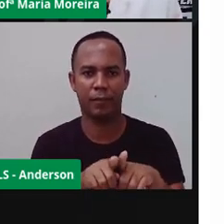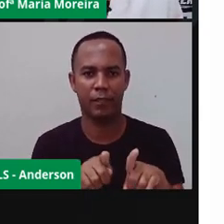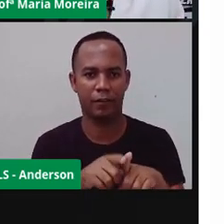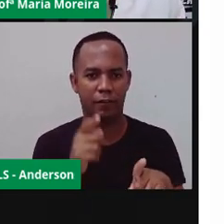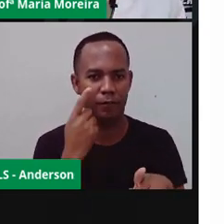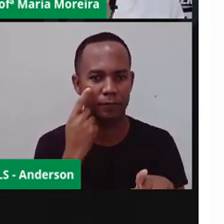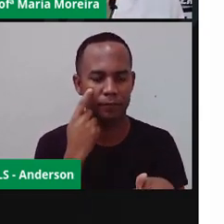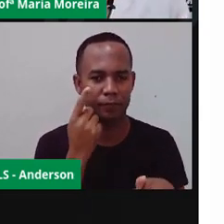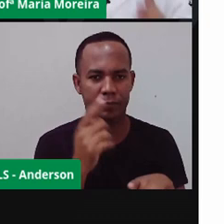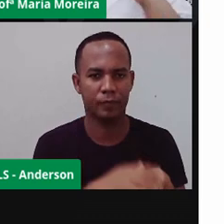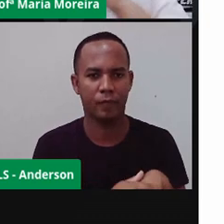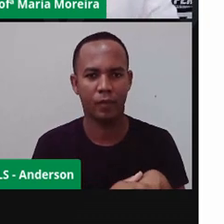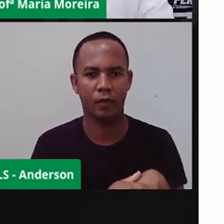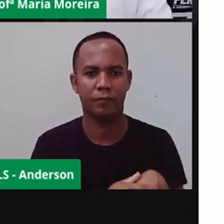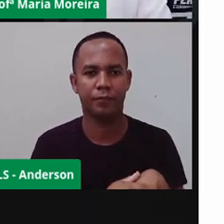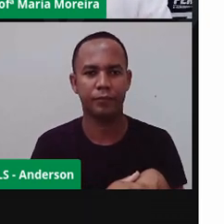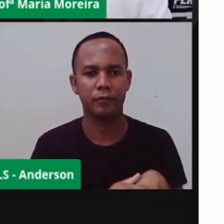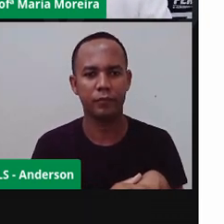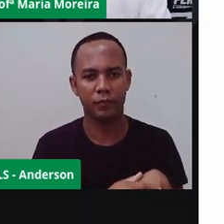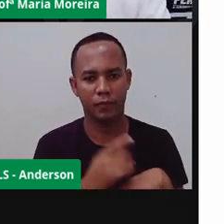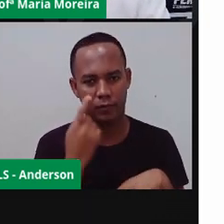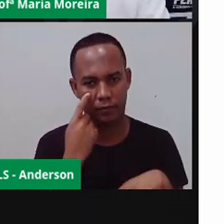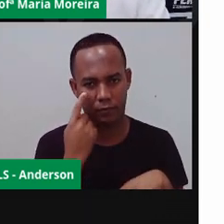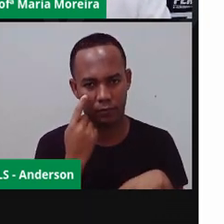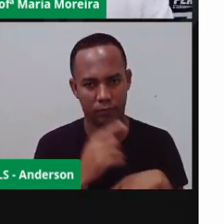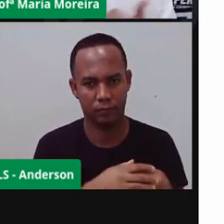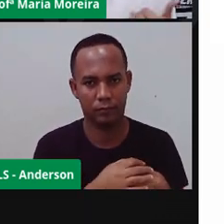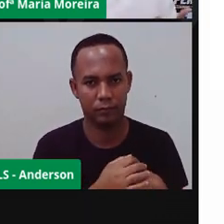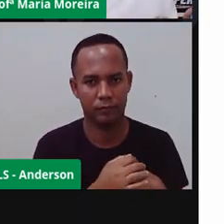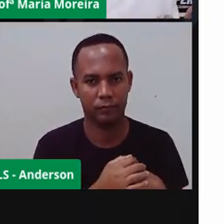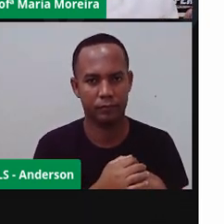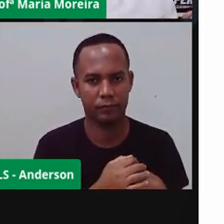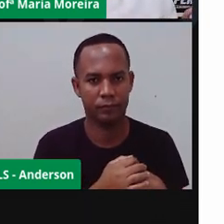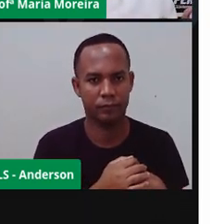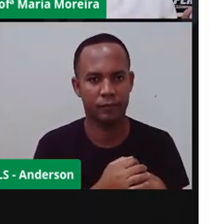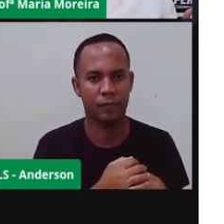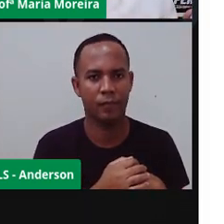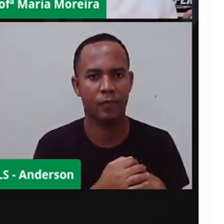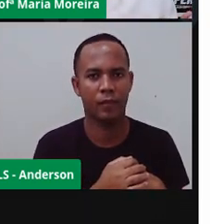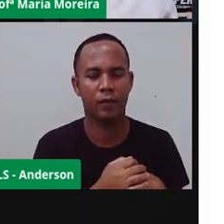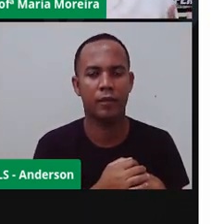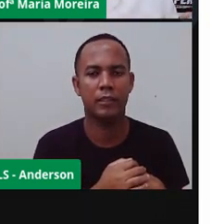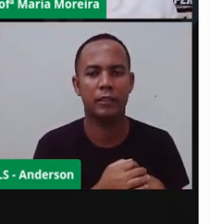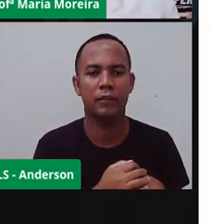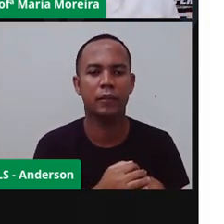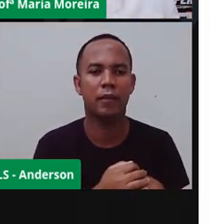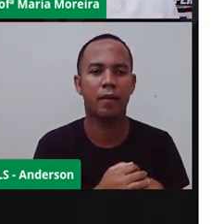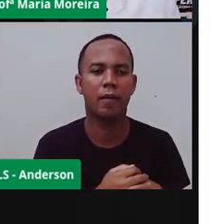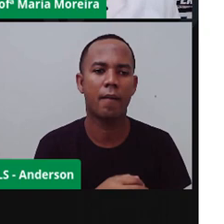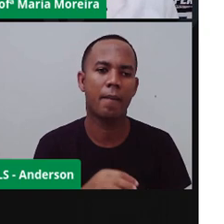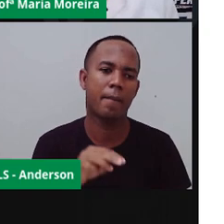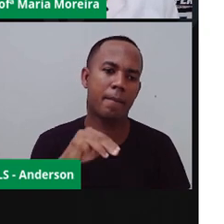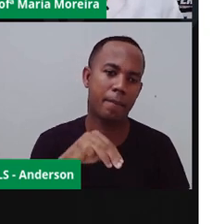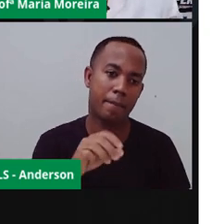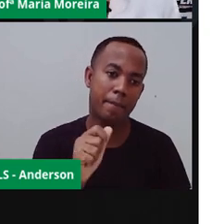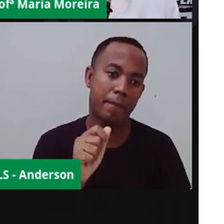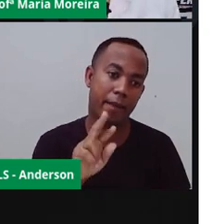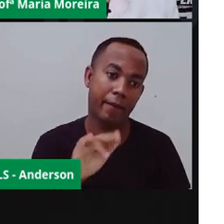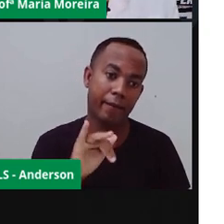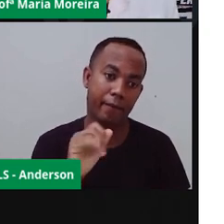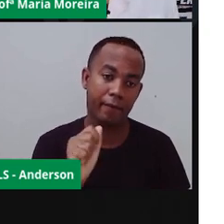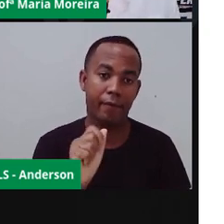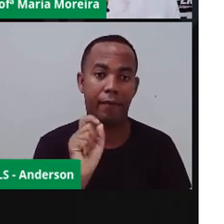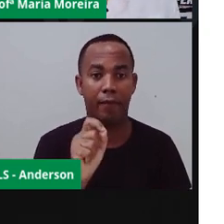isso. Sobre, olha, Maria, pró Maria, concorda com isso. Tá bom, então aqui